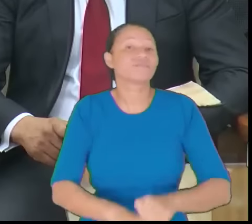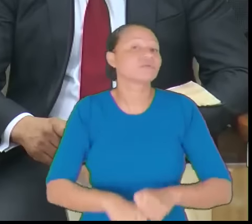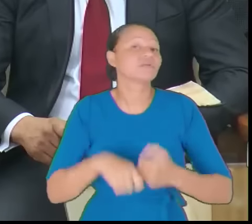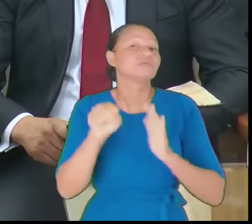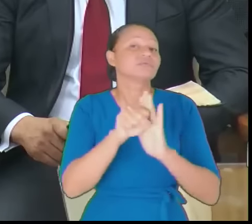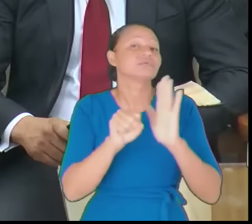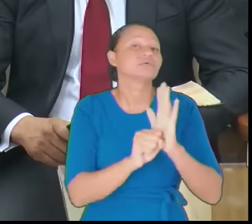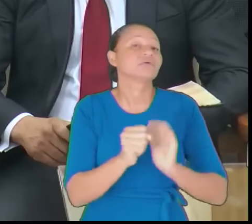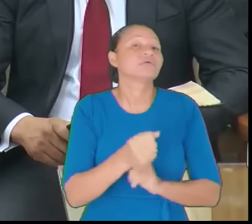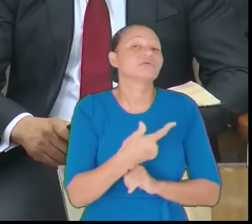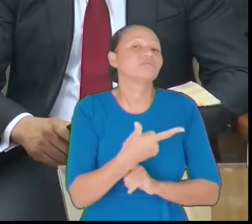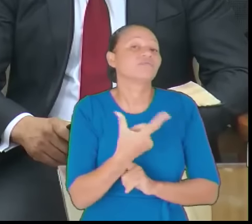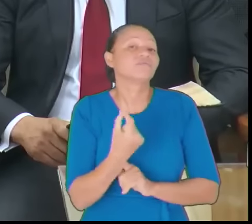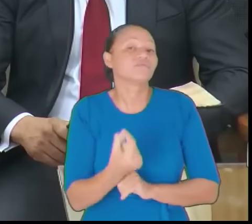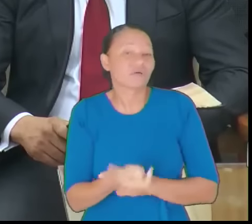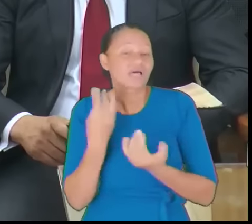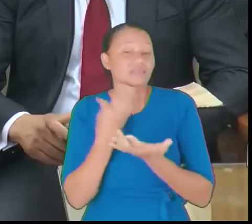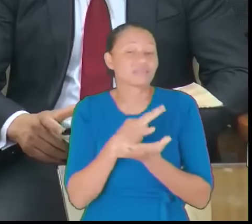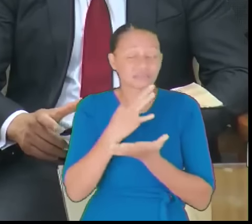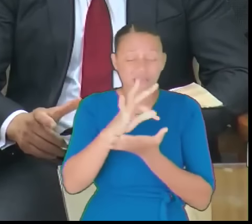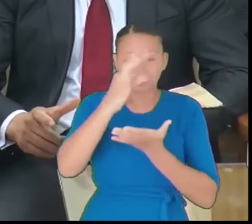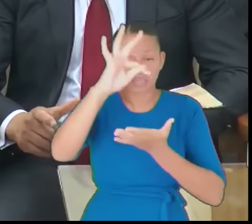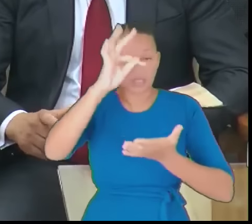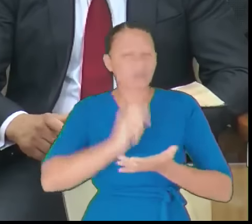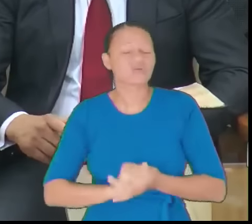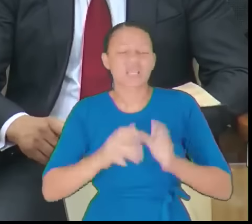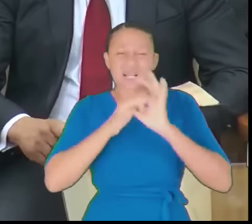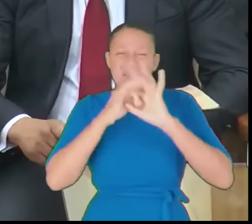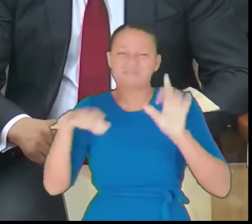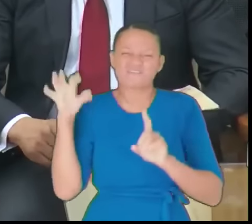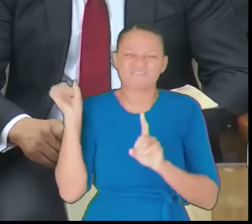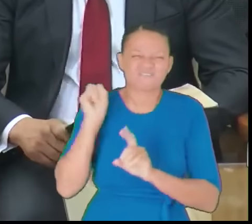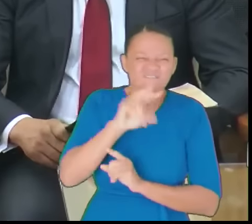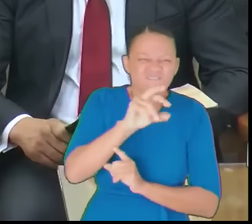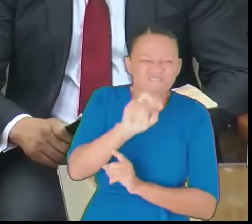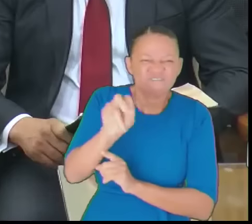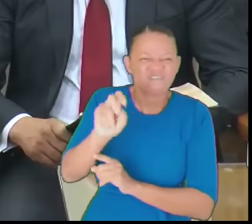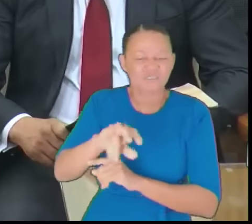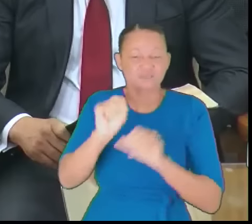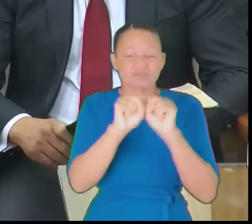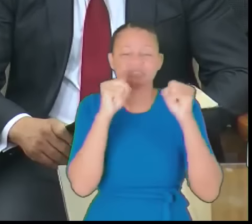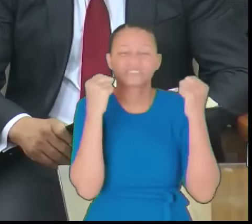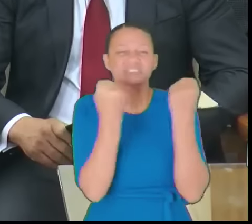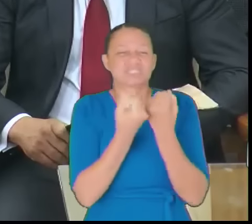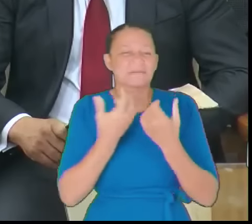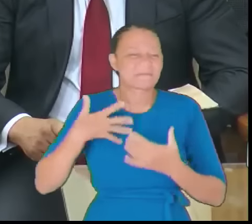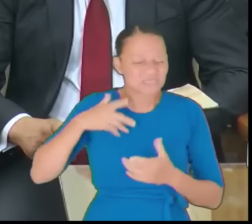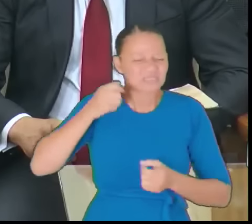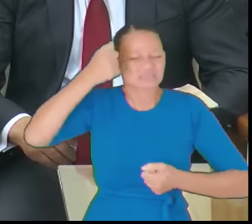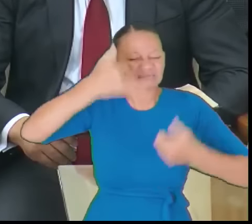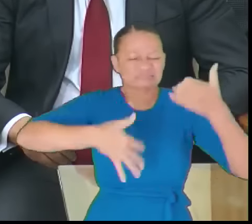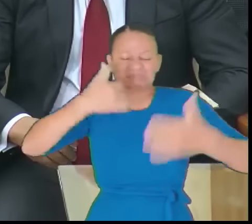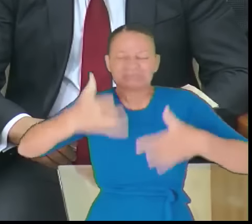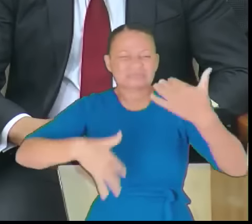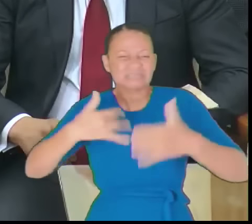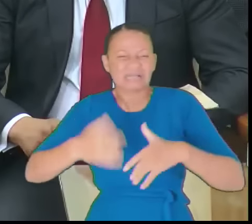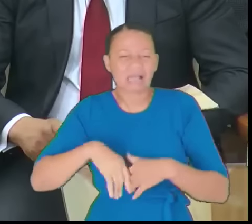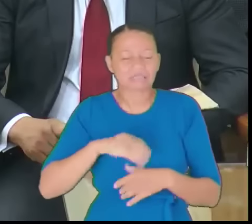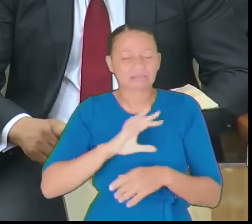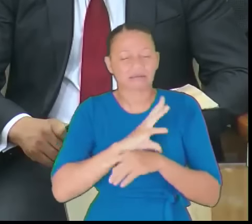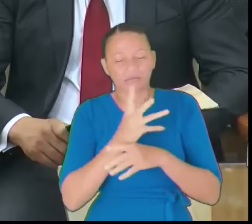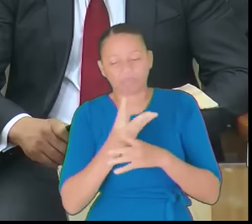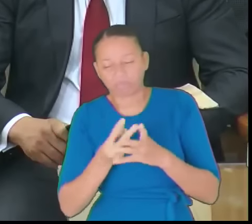que a teologia liberal estava envenenando os seminários, que a teologia liberal estava matando os púlpitos e matando as igrejas, aí veio